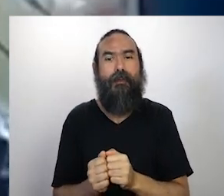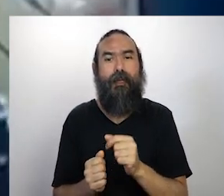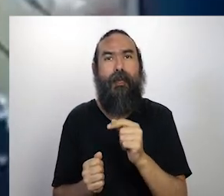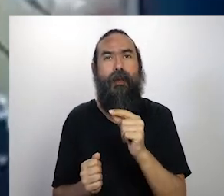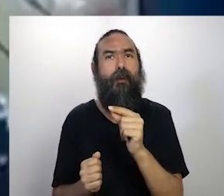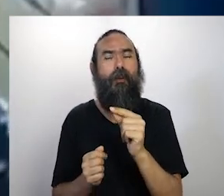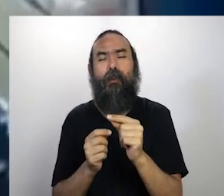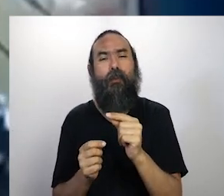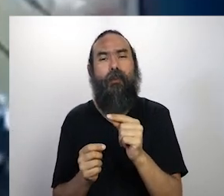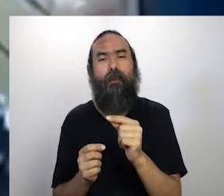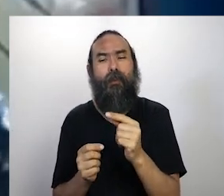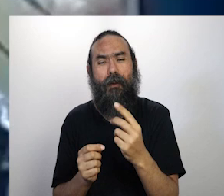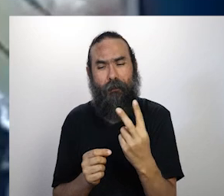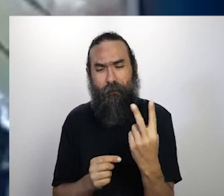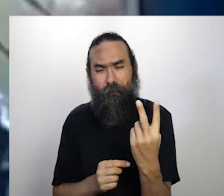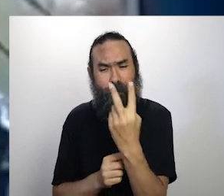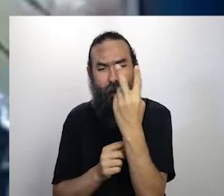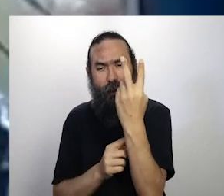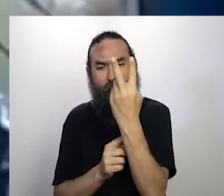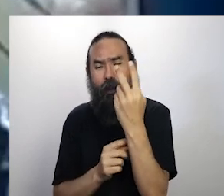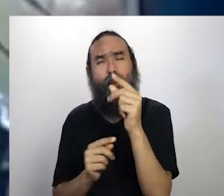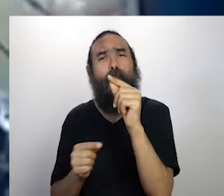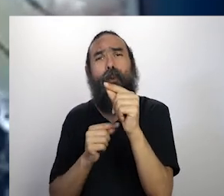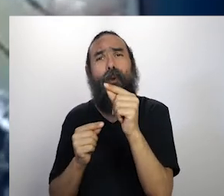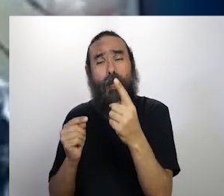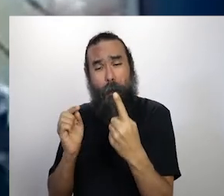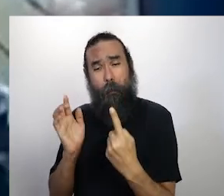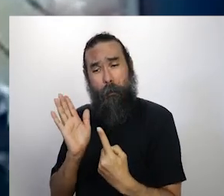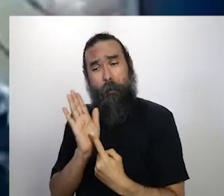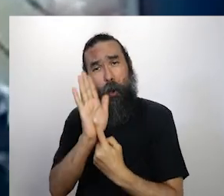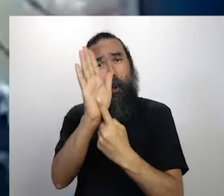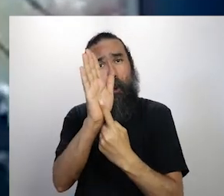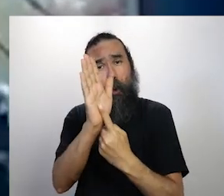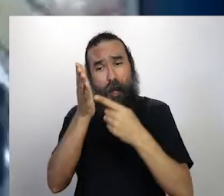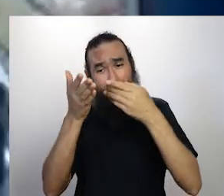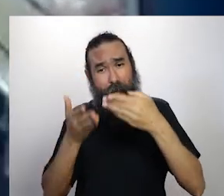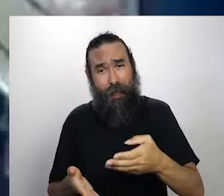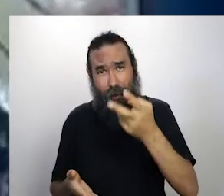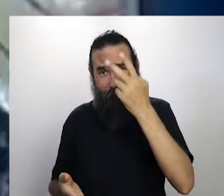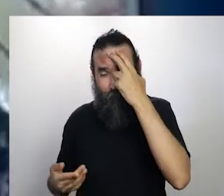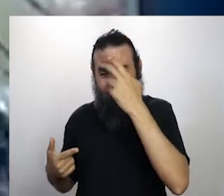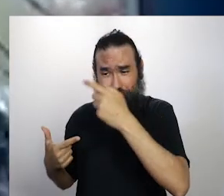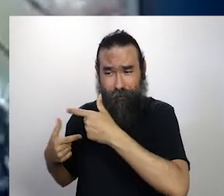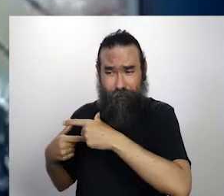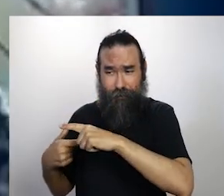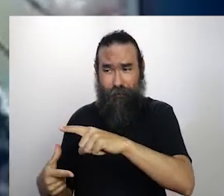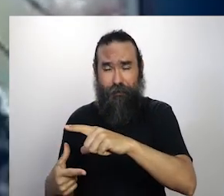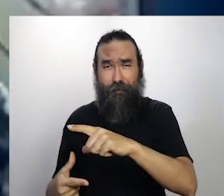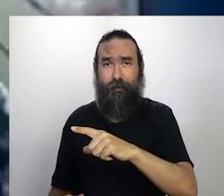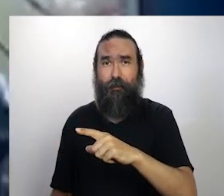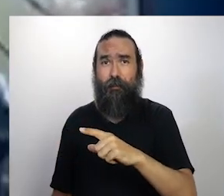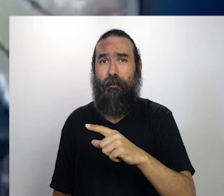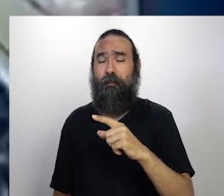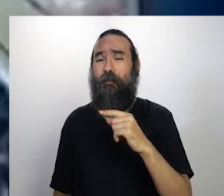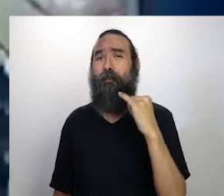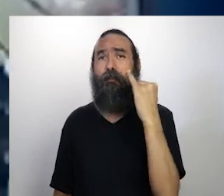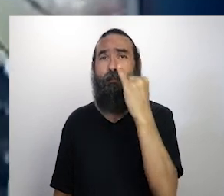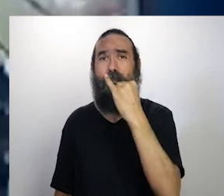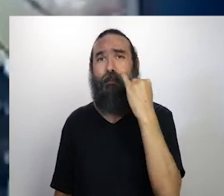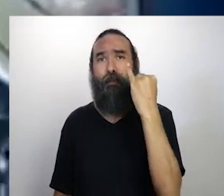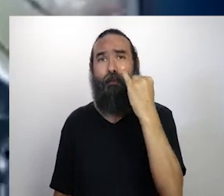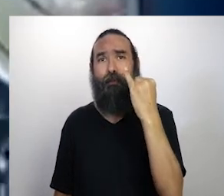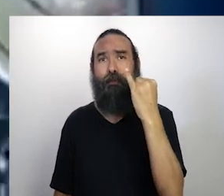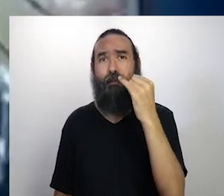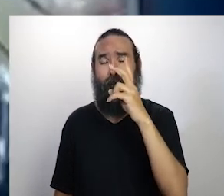não vou dizer valorização, porque não se trata disso, dessa visibilidade de uma coisa muito poderosa que a gente tem.